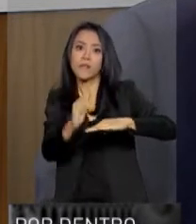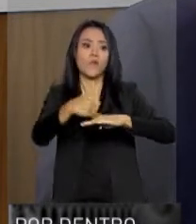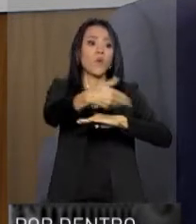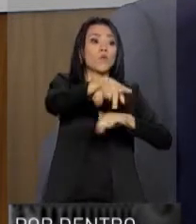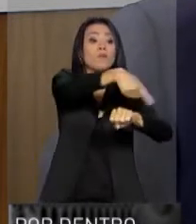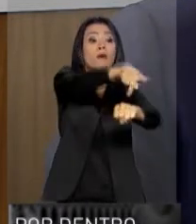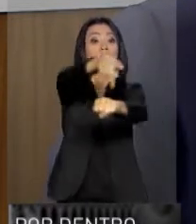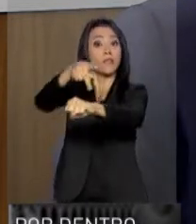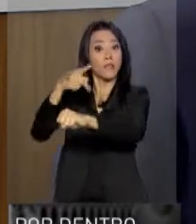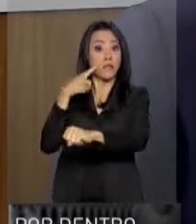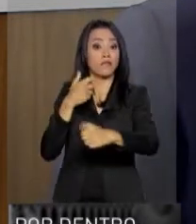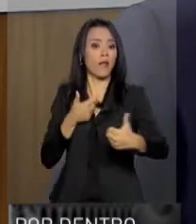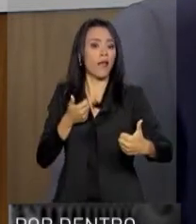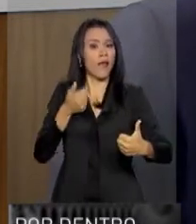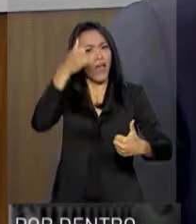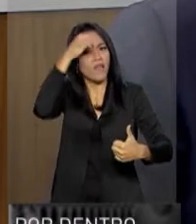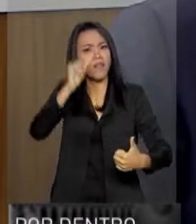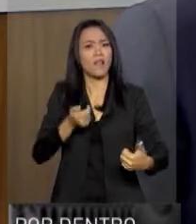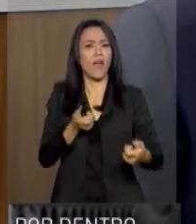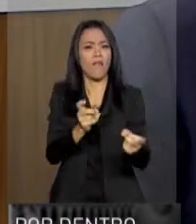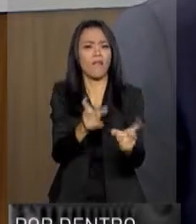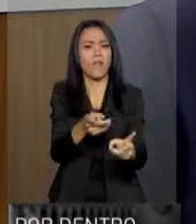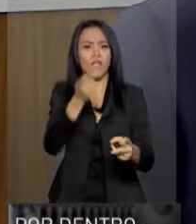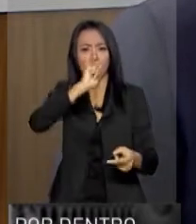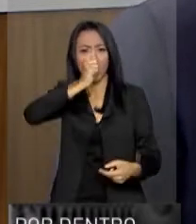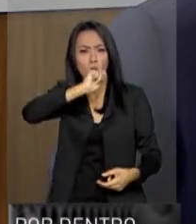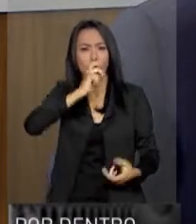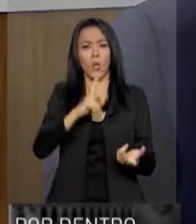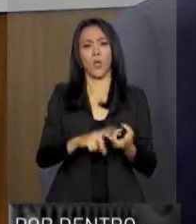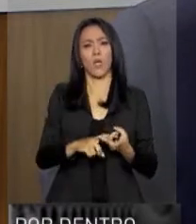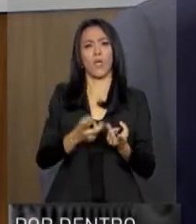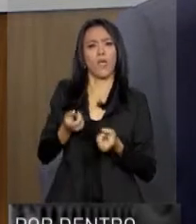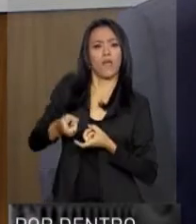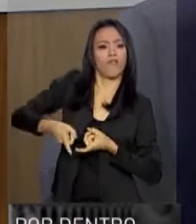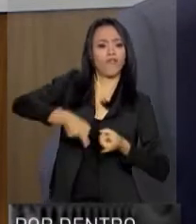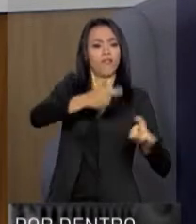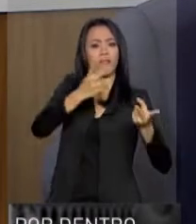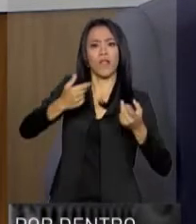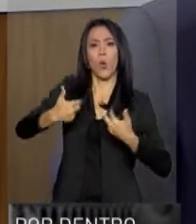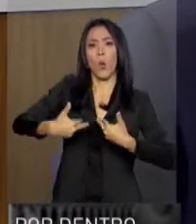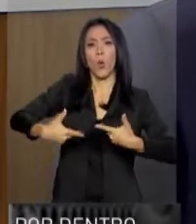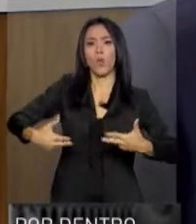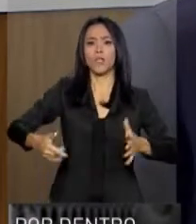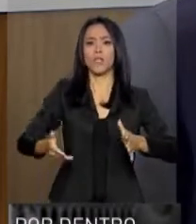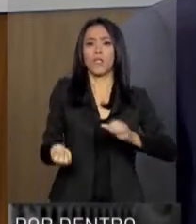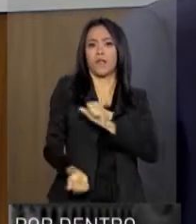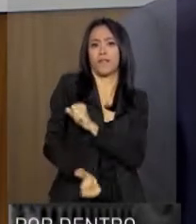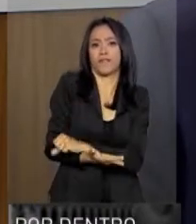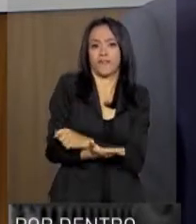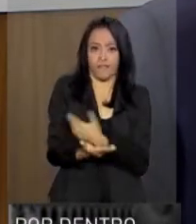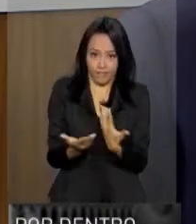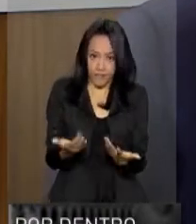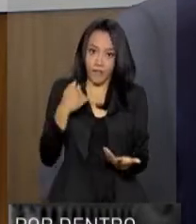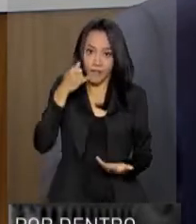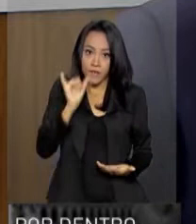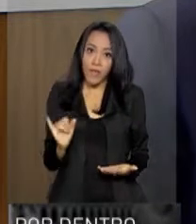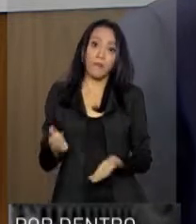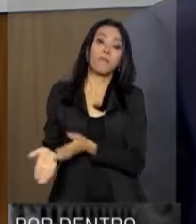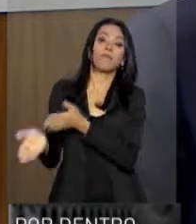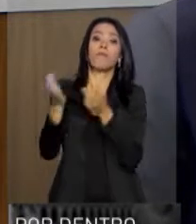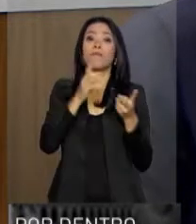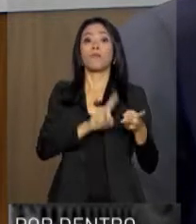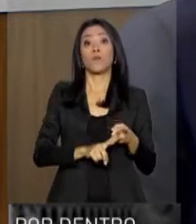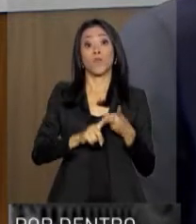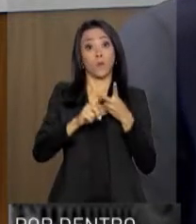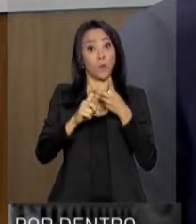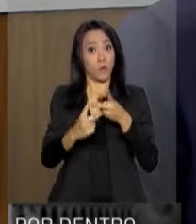o tráfico de drogas o contrabando algo que não tínhamos condições até então o segundo convênio e